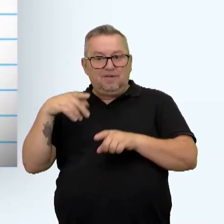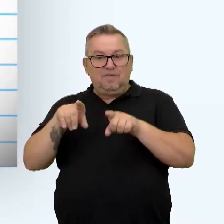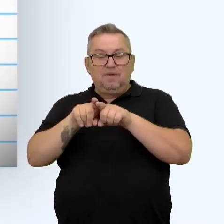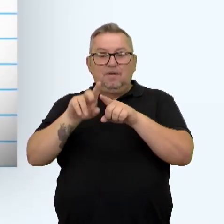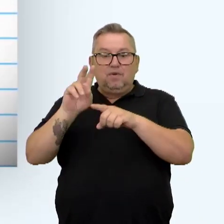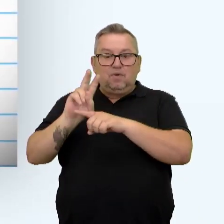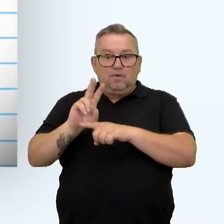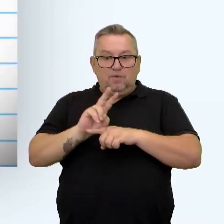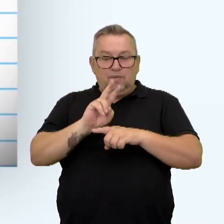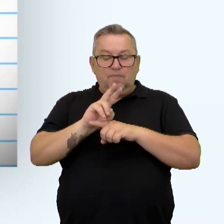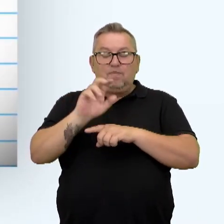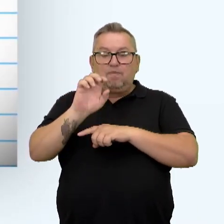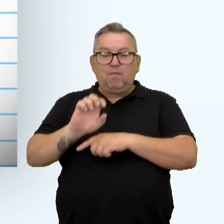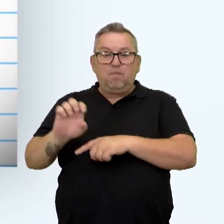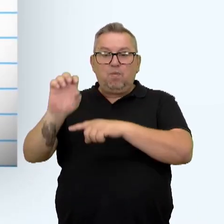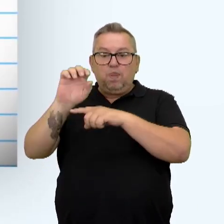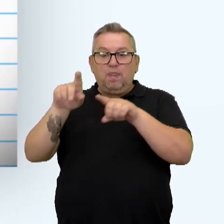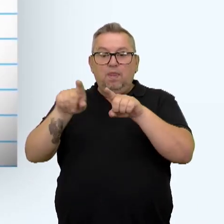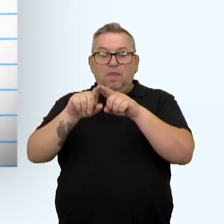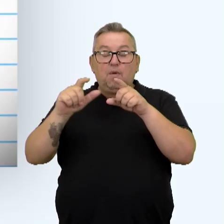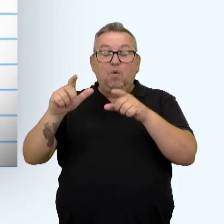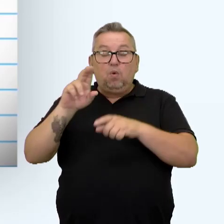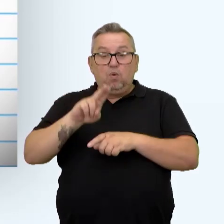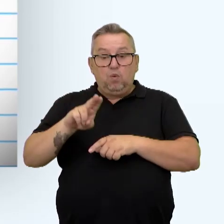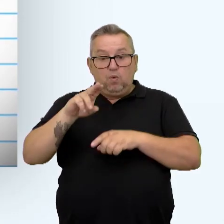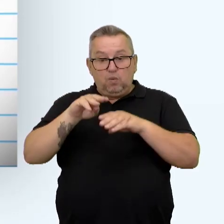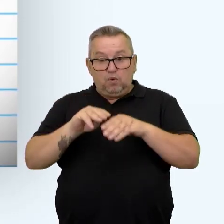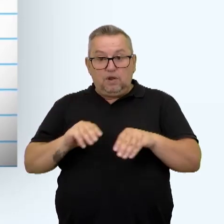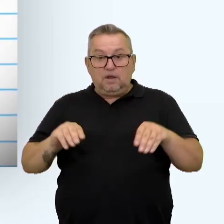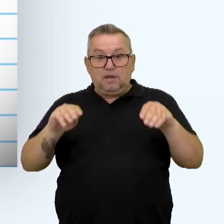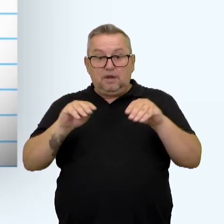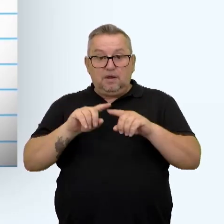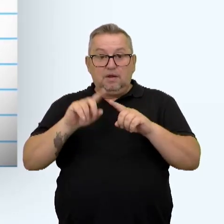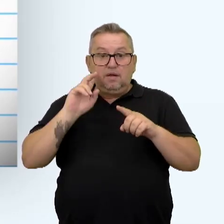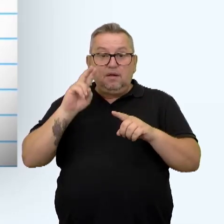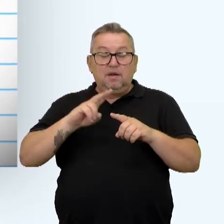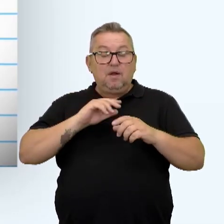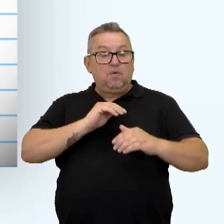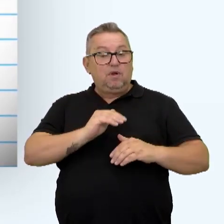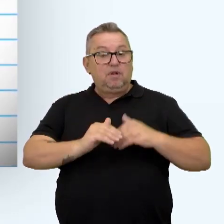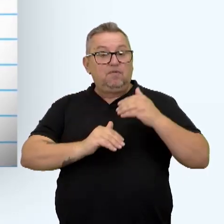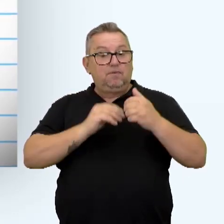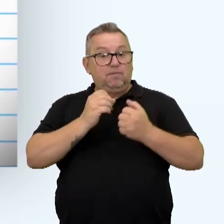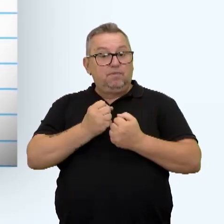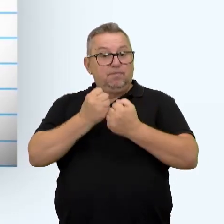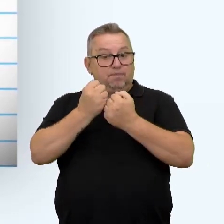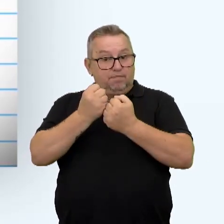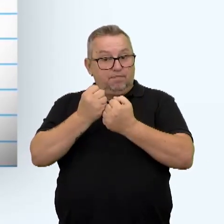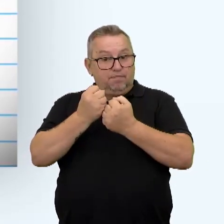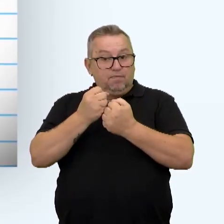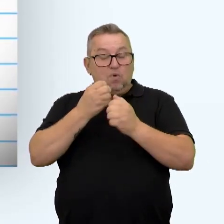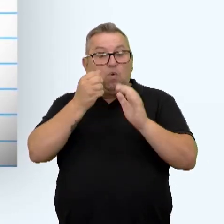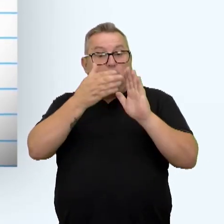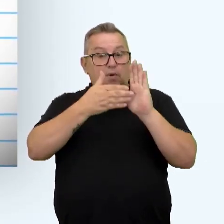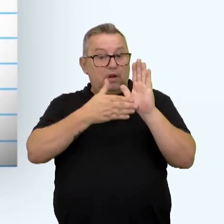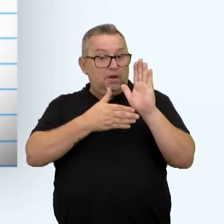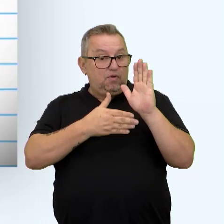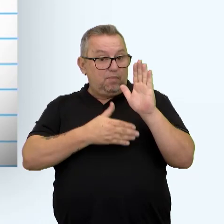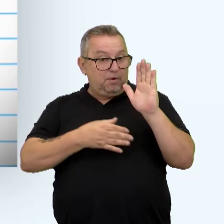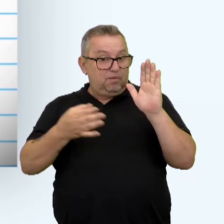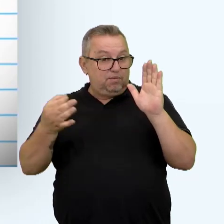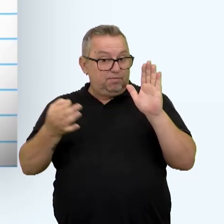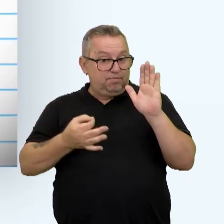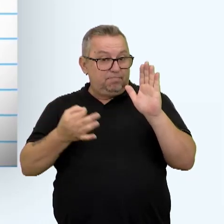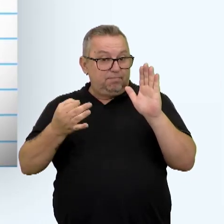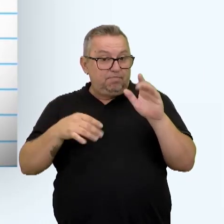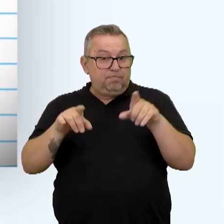entre os diversos estágios de cobertura da terra é essencial na busca do desenvolvimento sustentável, de um bom planejamento urbano e agrícola, bem